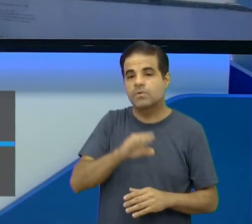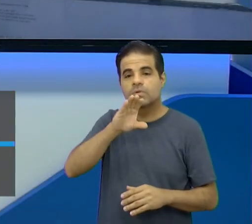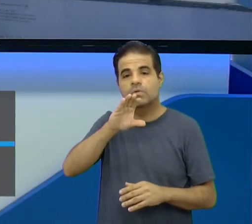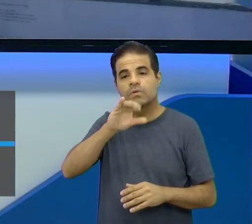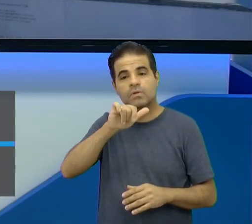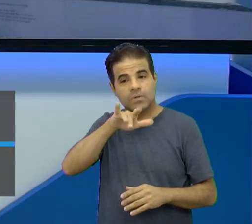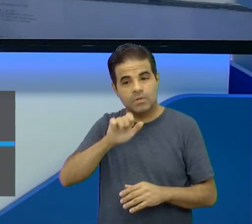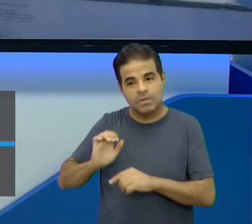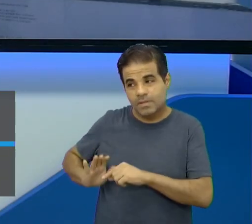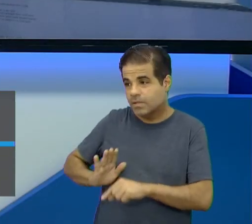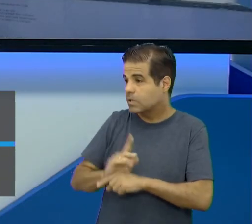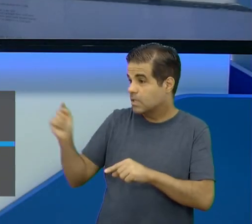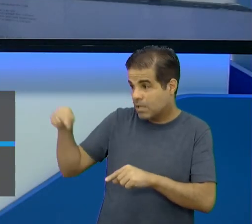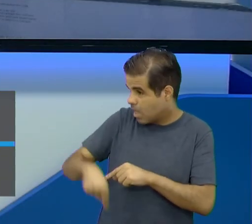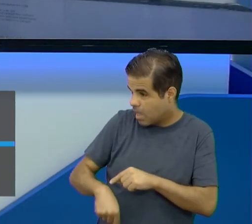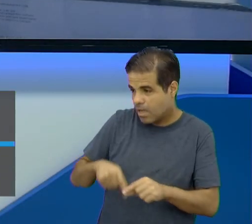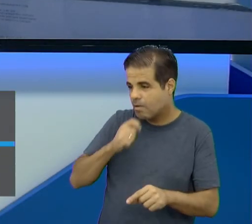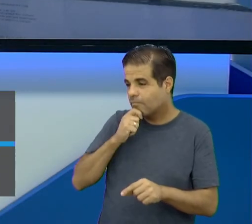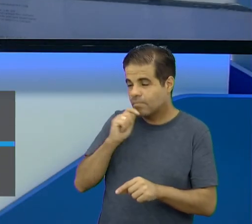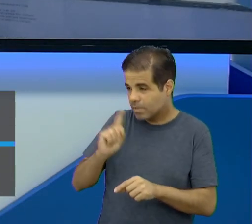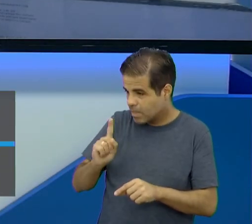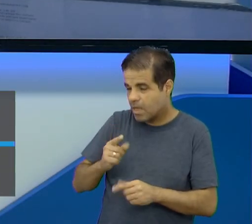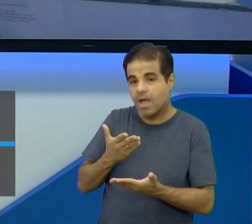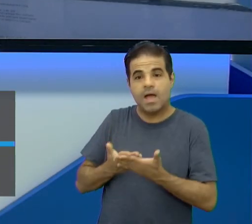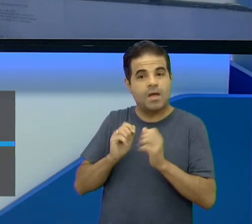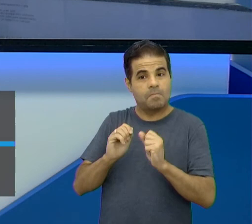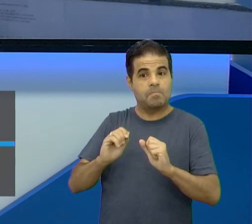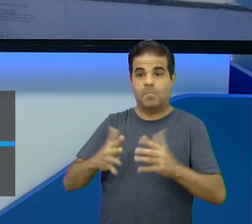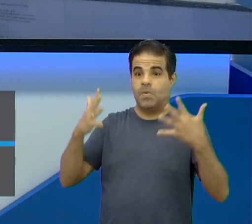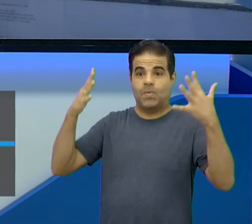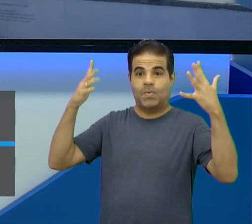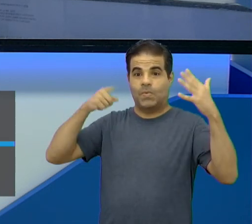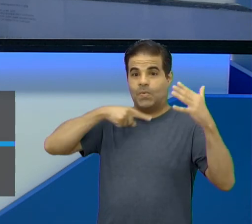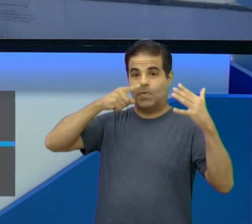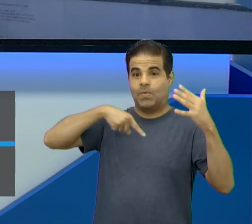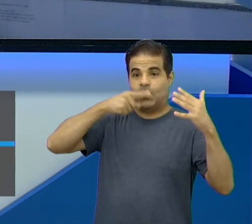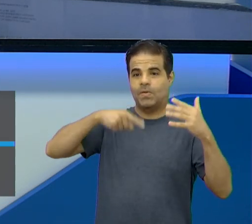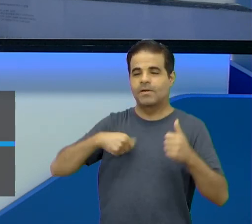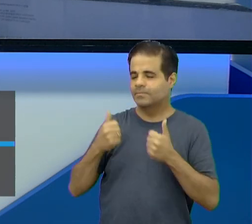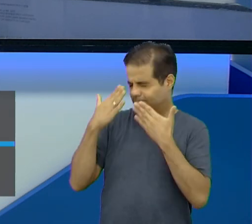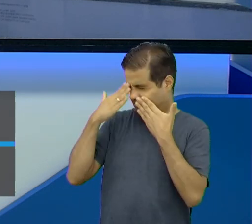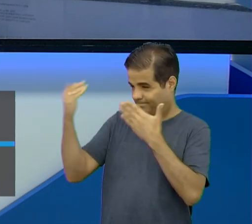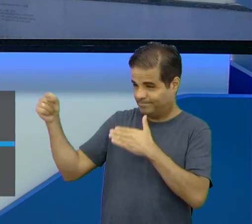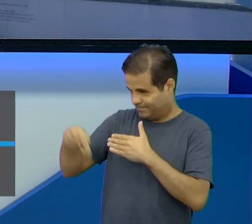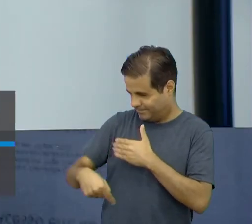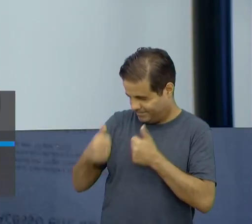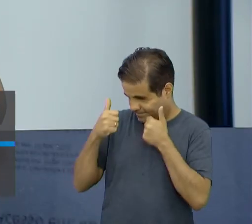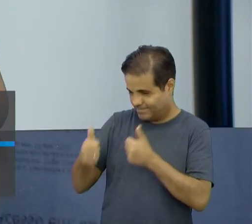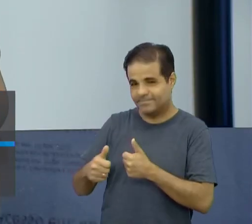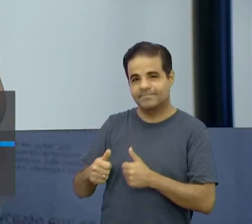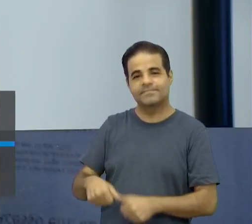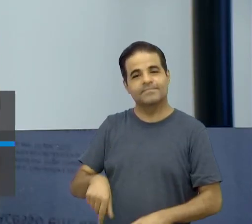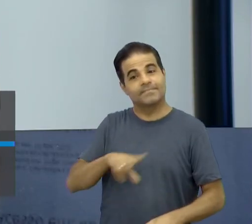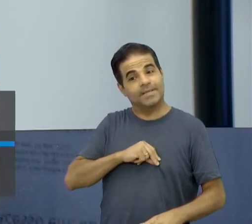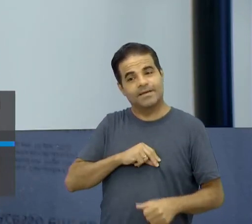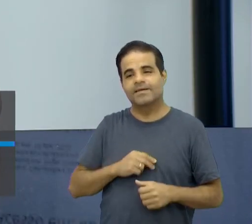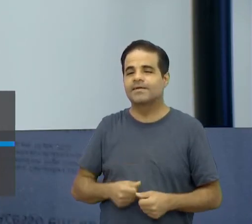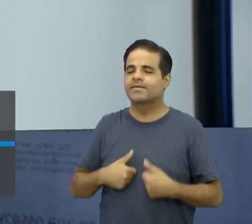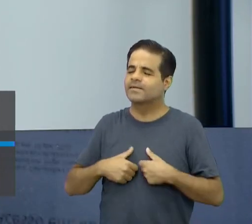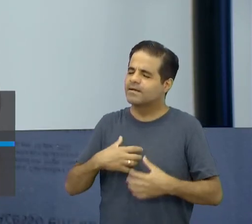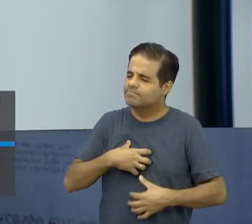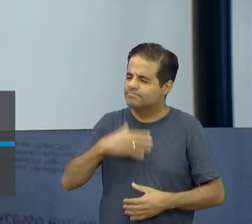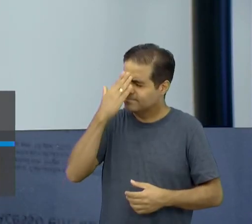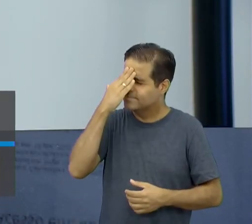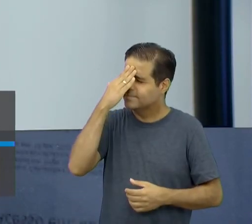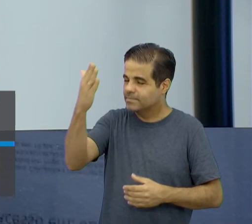professora Silene. Sem ela a aula não seria tão brilhante como foi. Muito obrigada, professora. Nossa, eu fico muito feliz aqui de